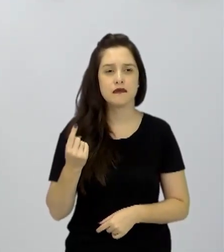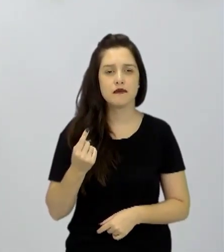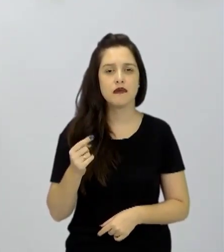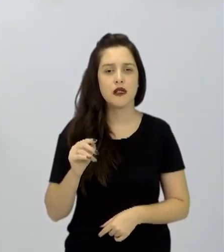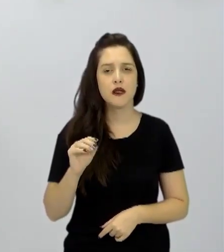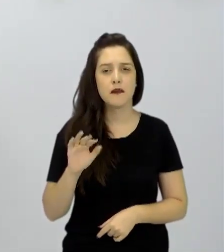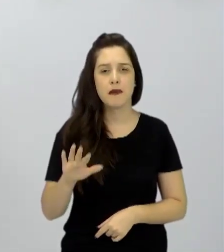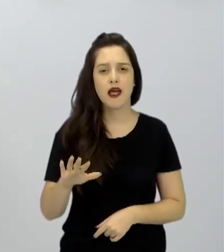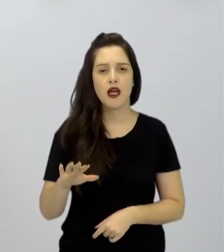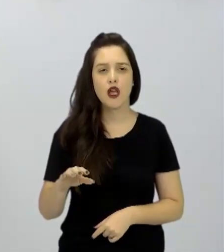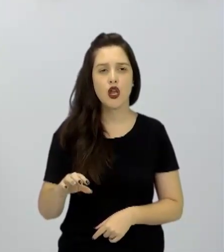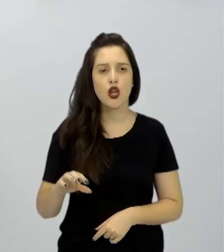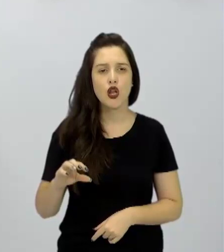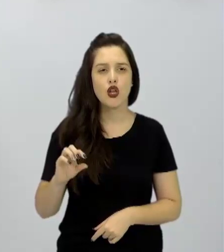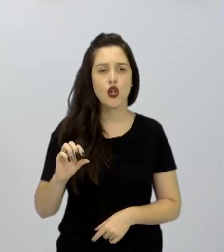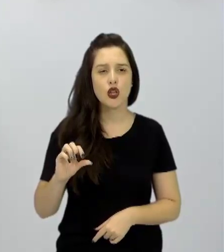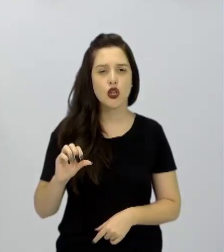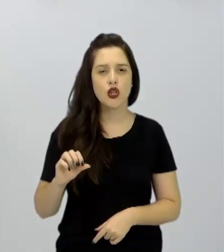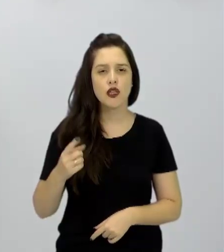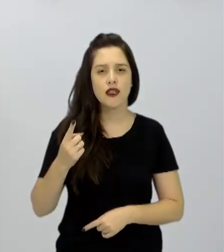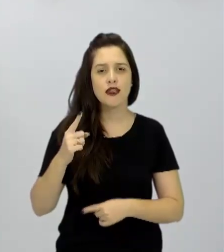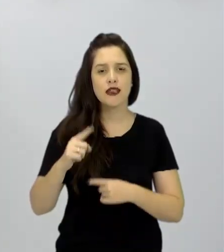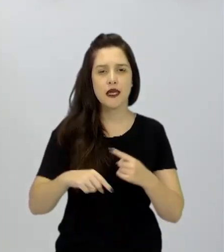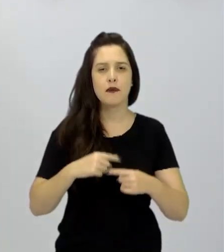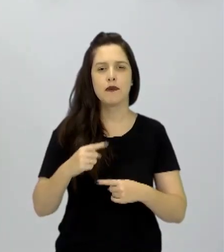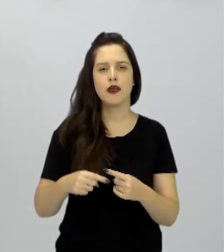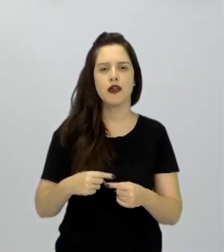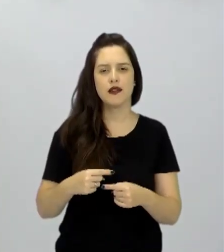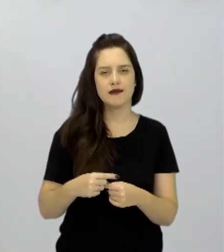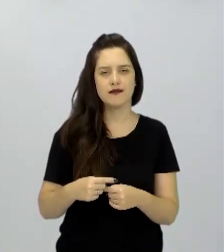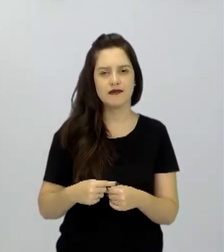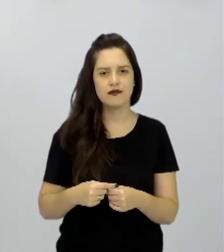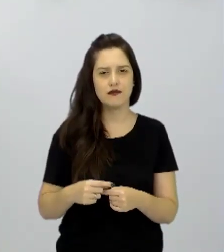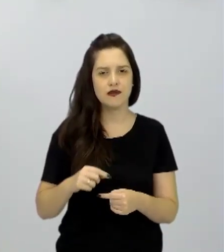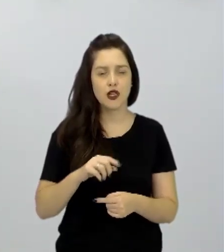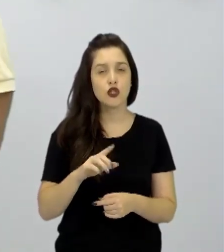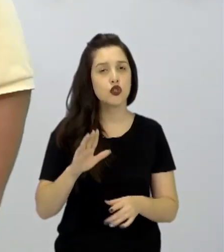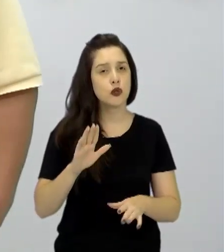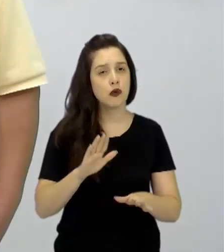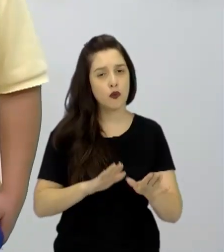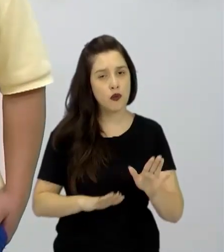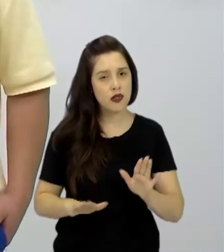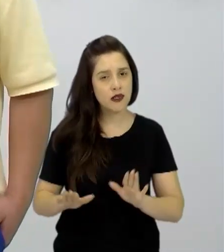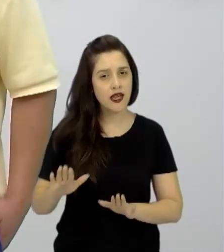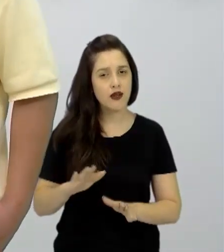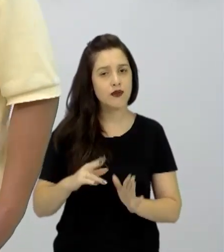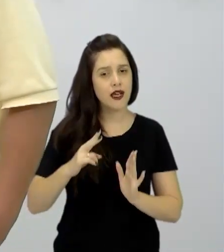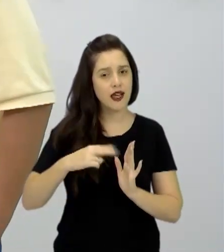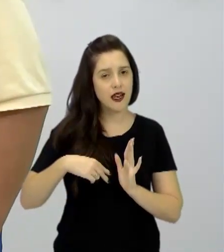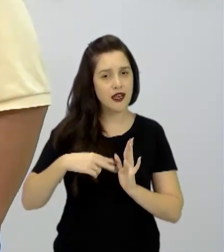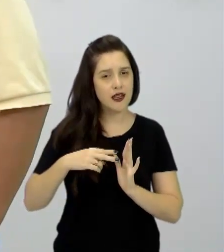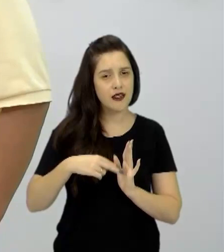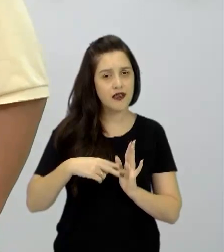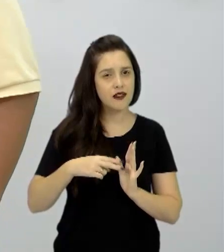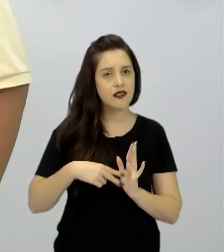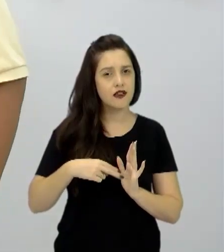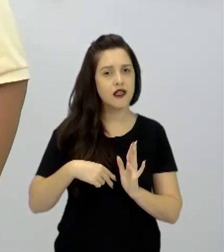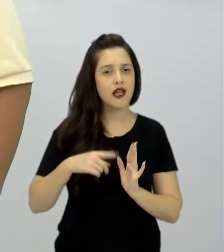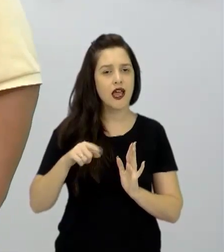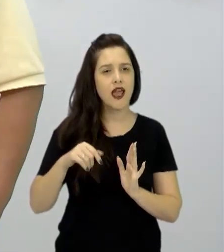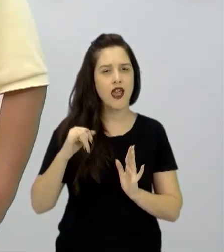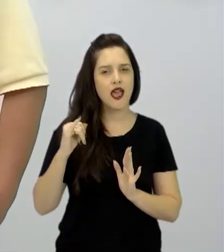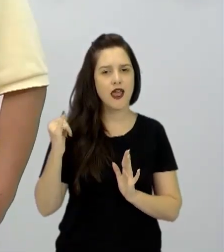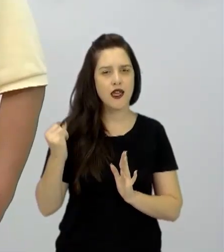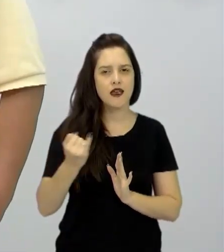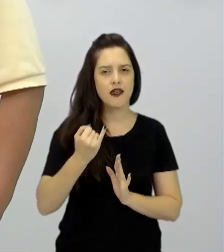9 milhões é o que vou pegar depois, tá? Então toma cuidado, na leitura são informações importantes